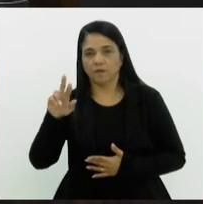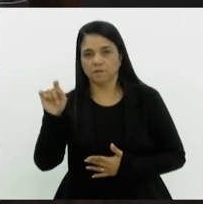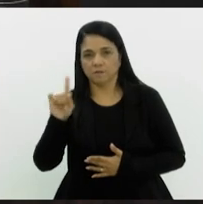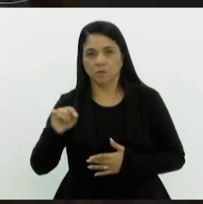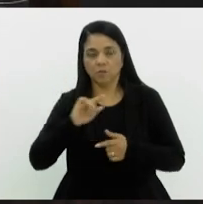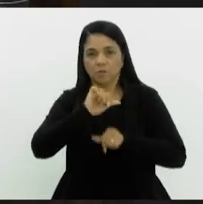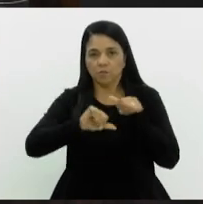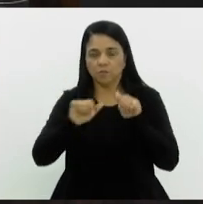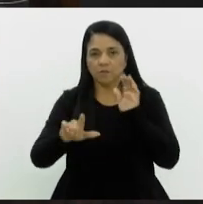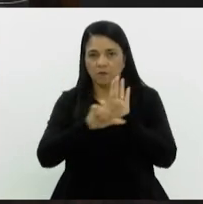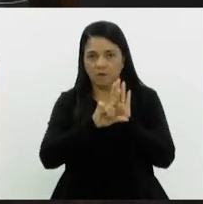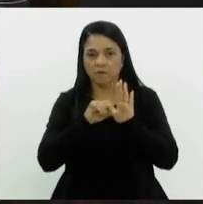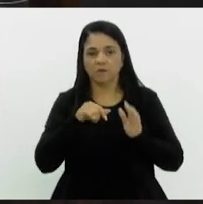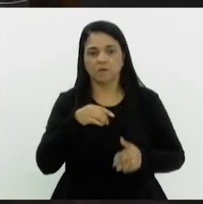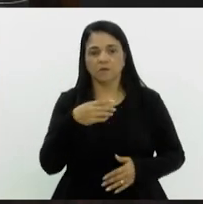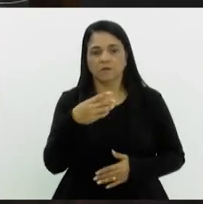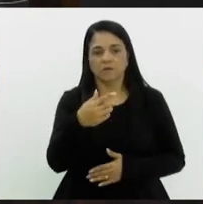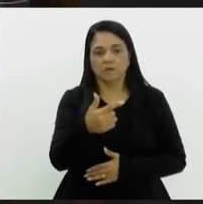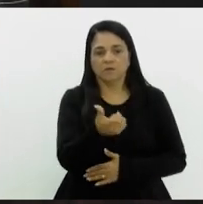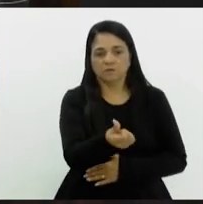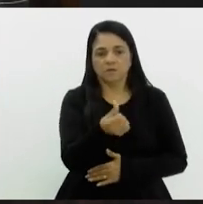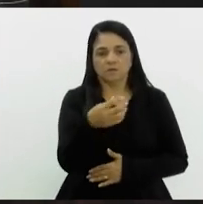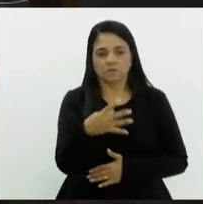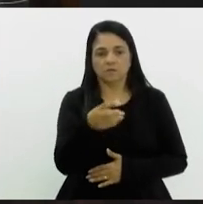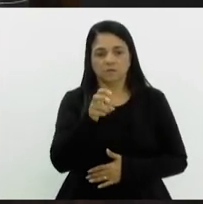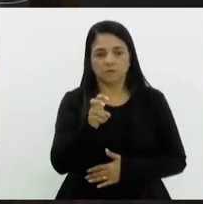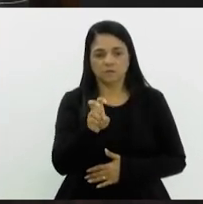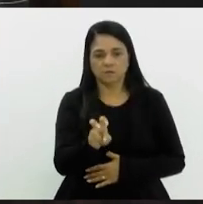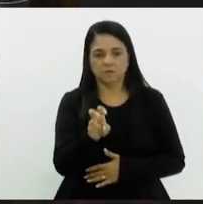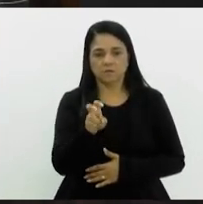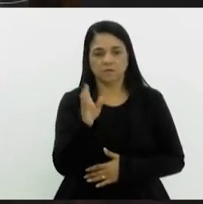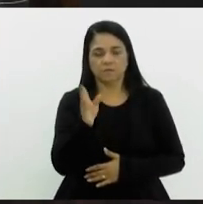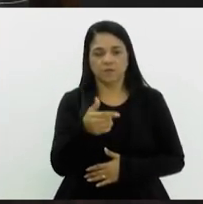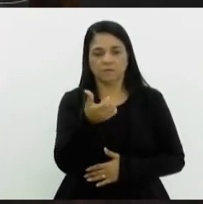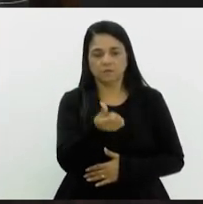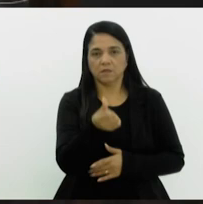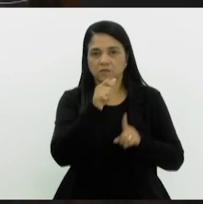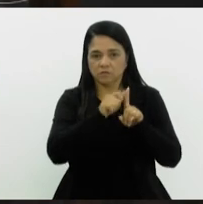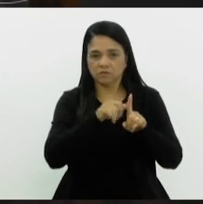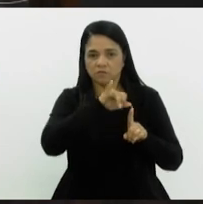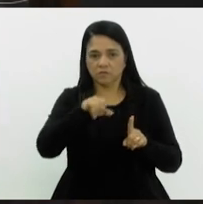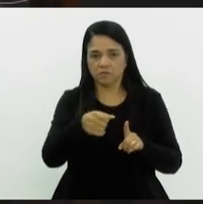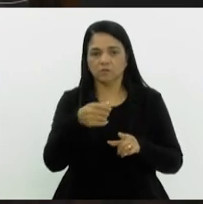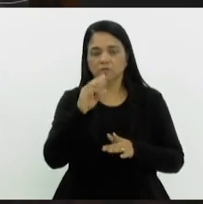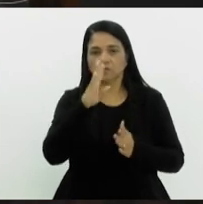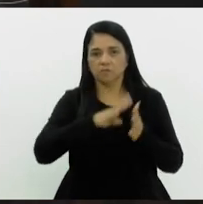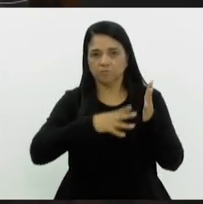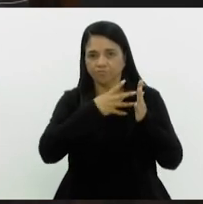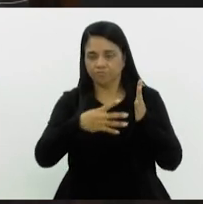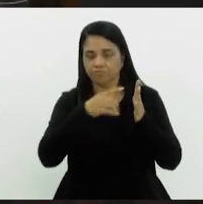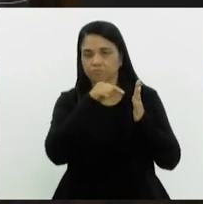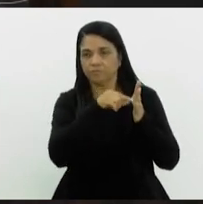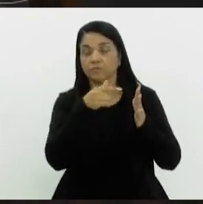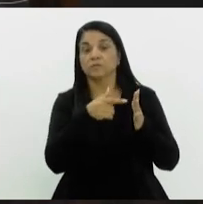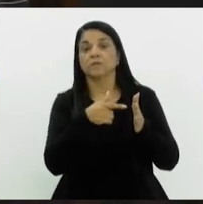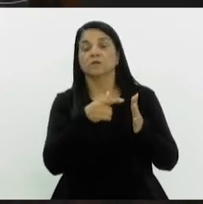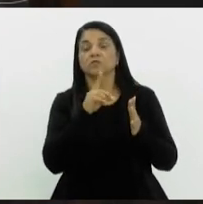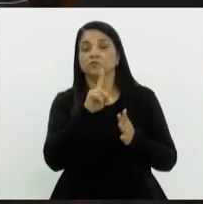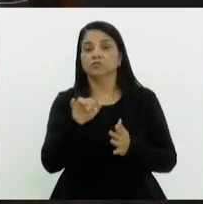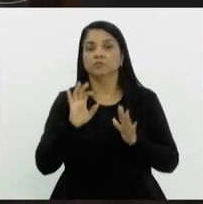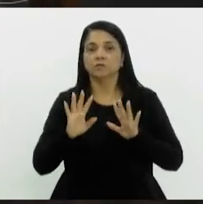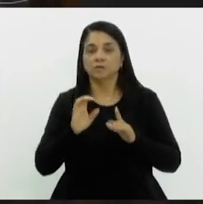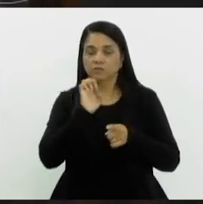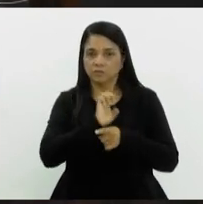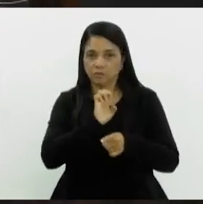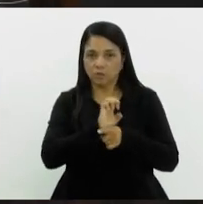número 5645, de 6 de janeiro de 2010, incluindo no calendário oficial do Estado do Rio de Janeiro, o dia estadual da